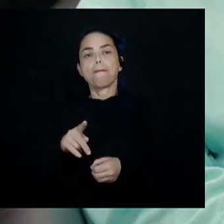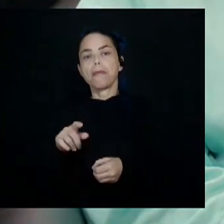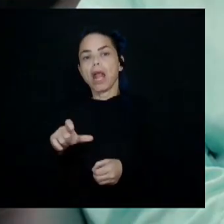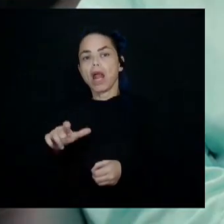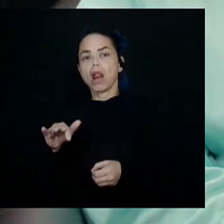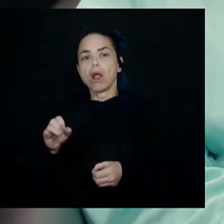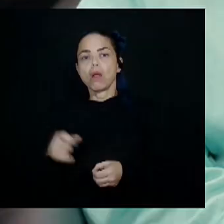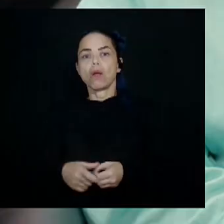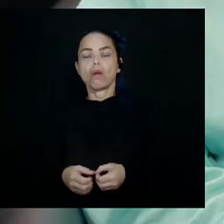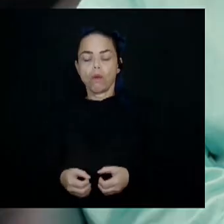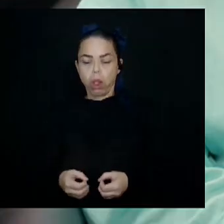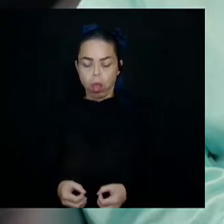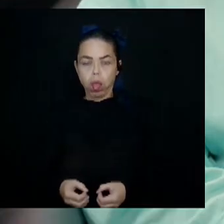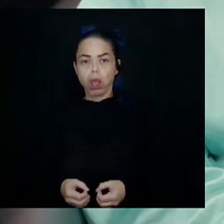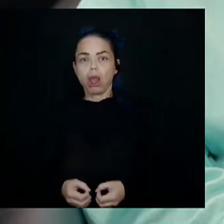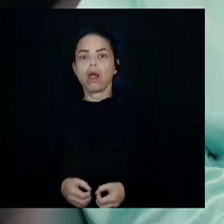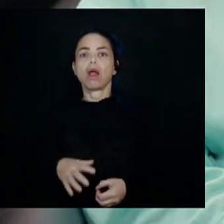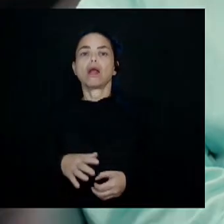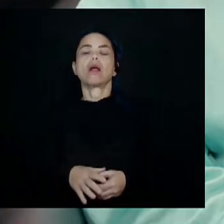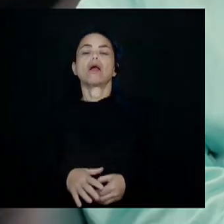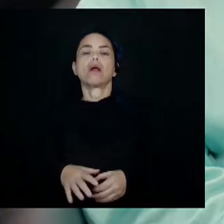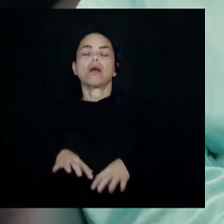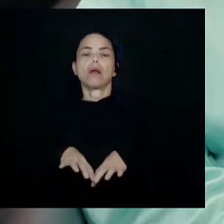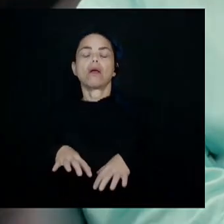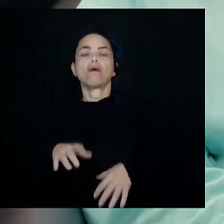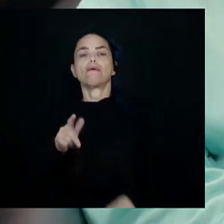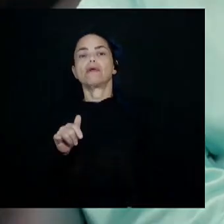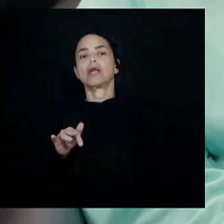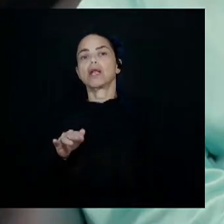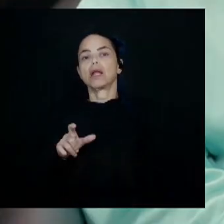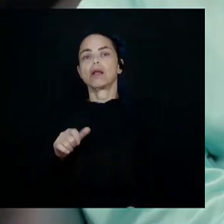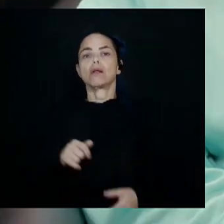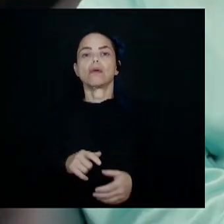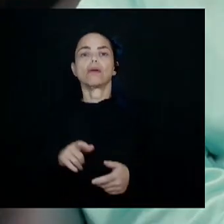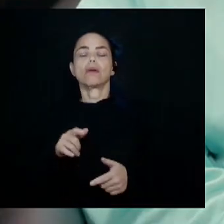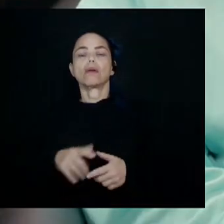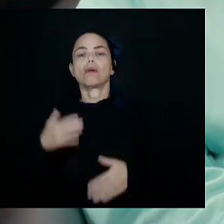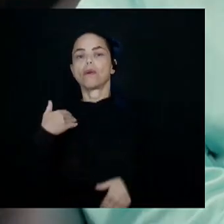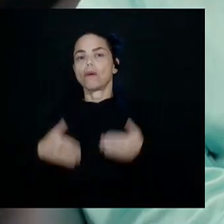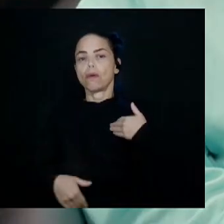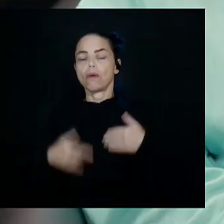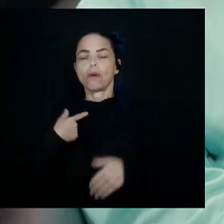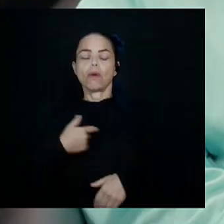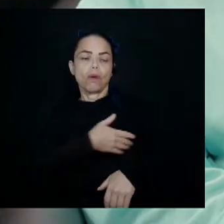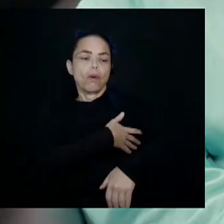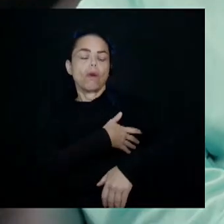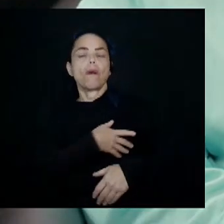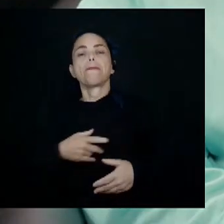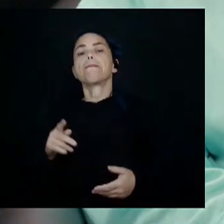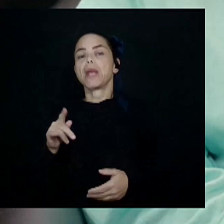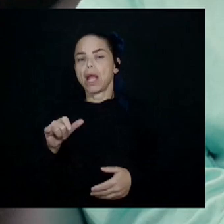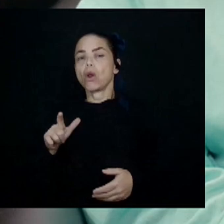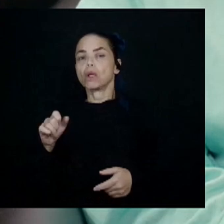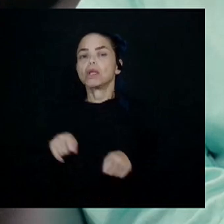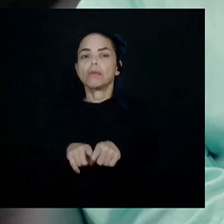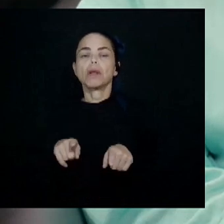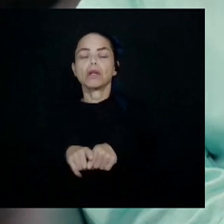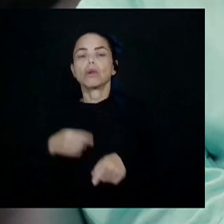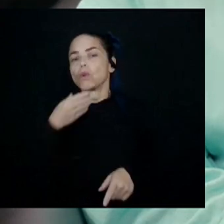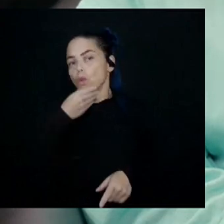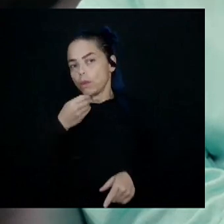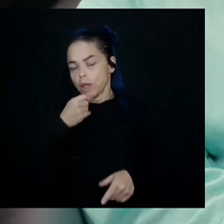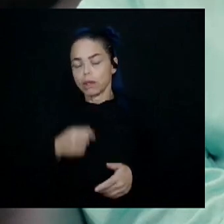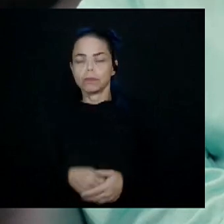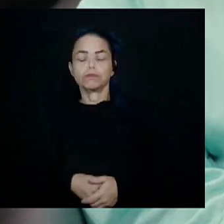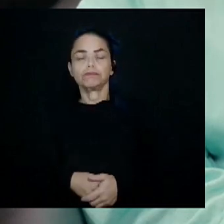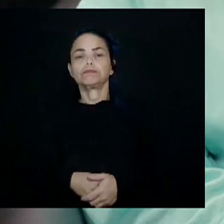escroto, na virilha, às vezes em algumas partes do corpo, também axila. Outro detalhe importante que às vezes a gente